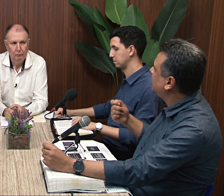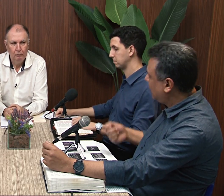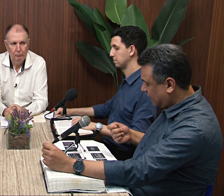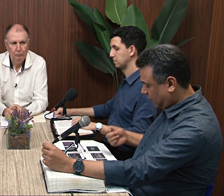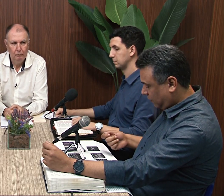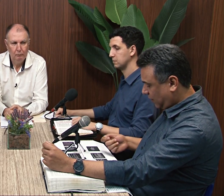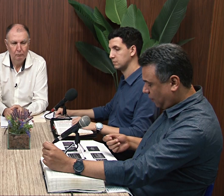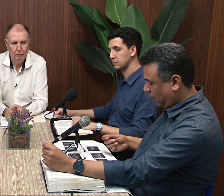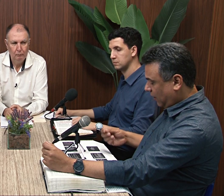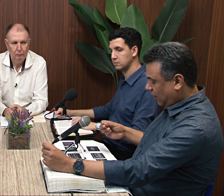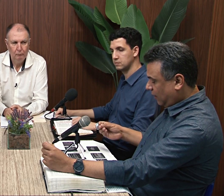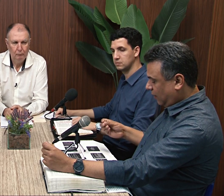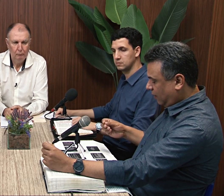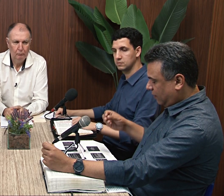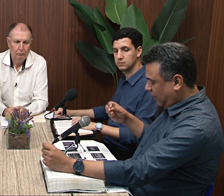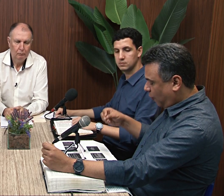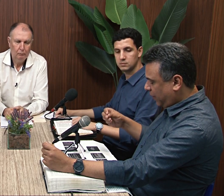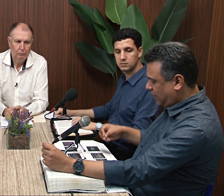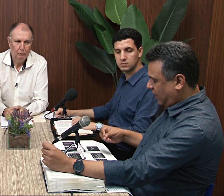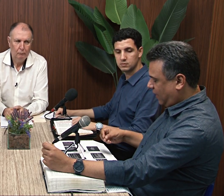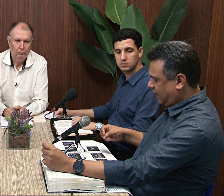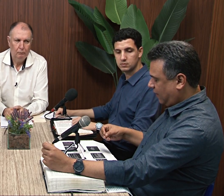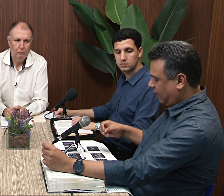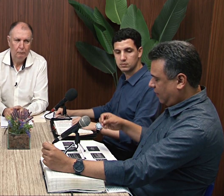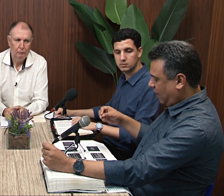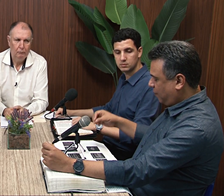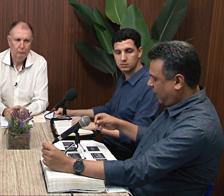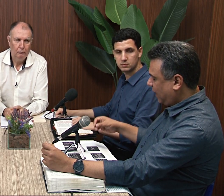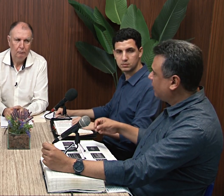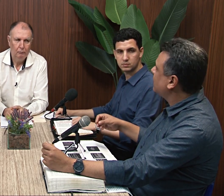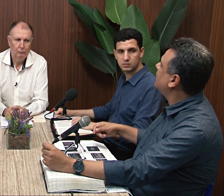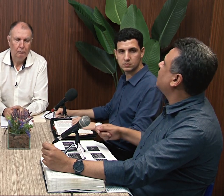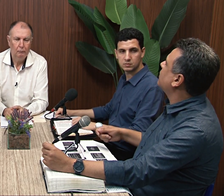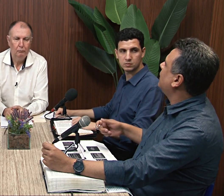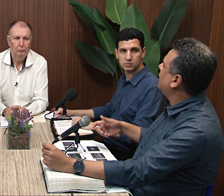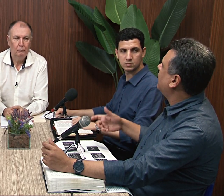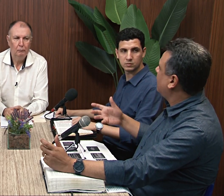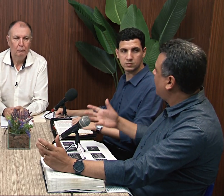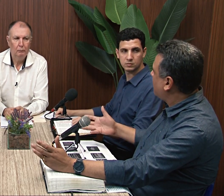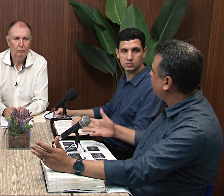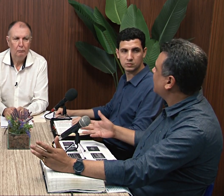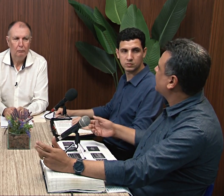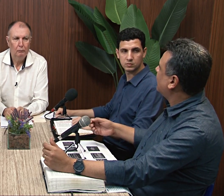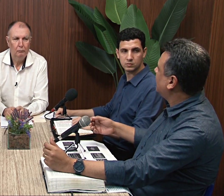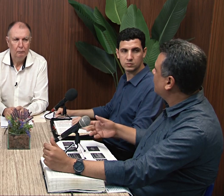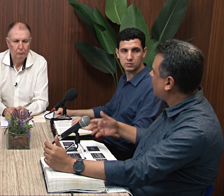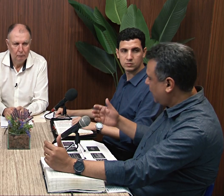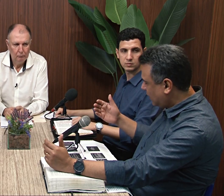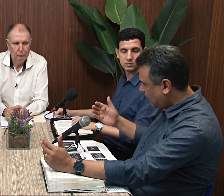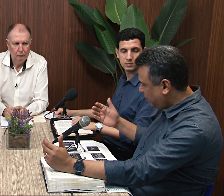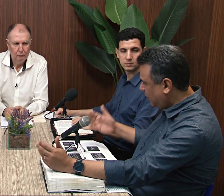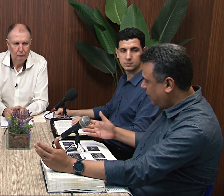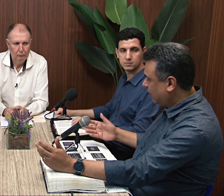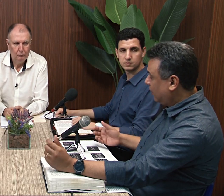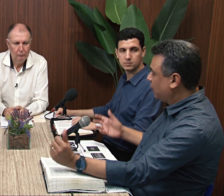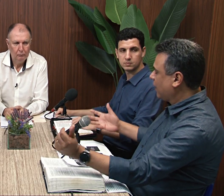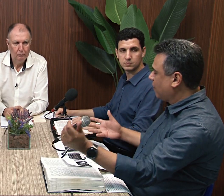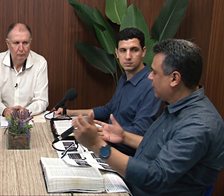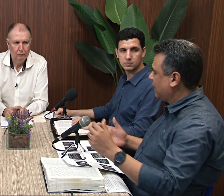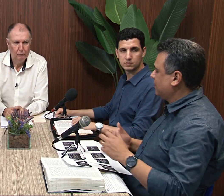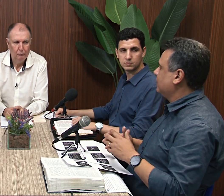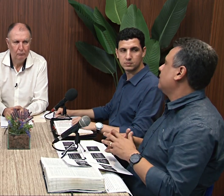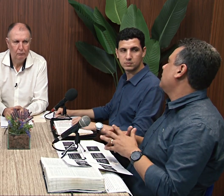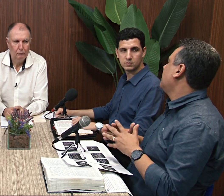sim pela direção do Senhor. E na obediência, a palavra de Deus ali é apresentada ali novamente, a Bíblia. E